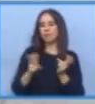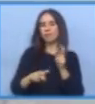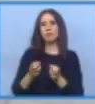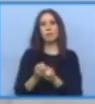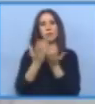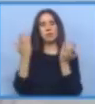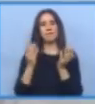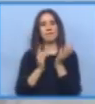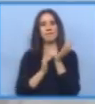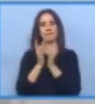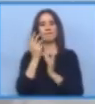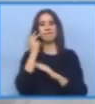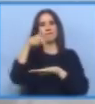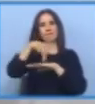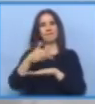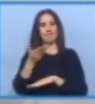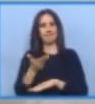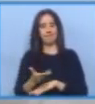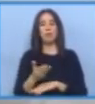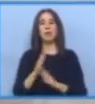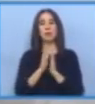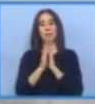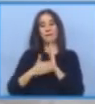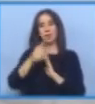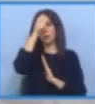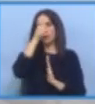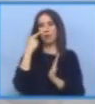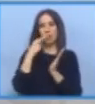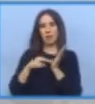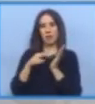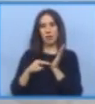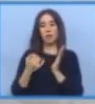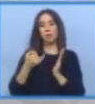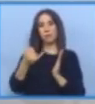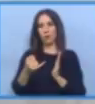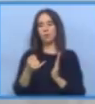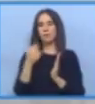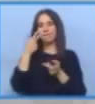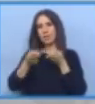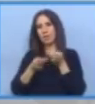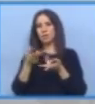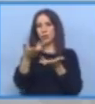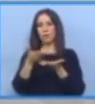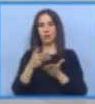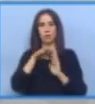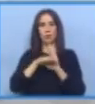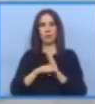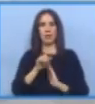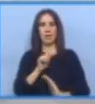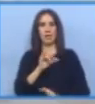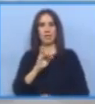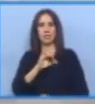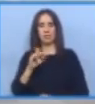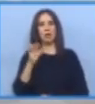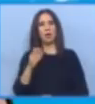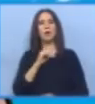do ressuscitado. Eles são lidos nas missas destes domingos e os do próximo vão merecer a análise dos convidados do programa Eclésia.